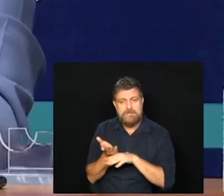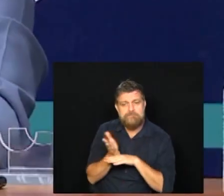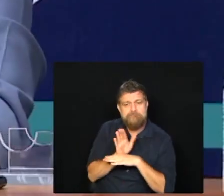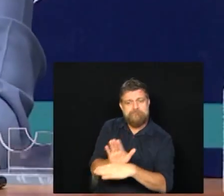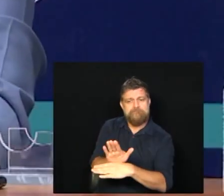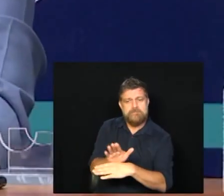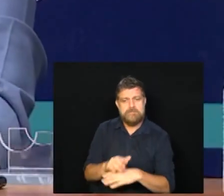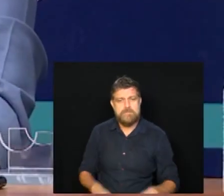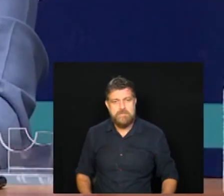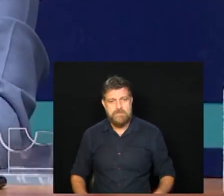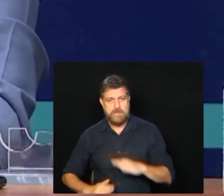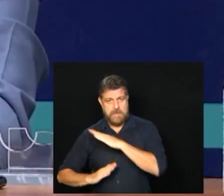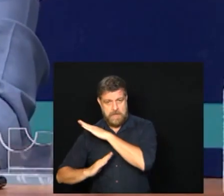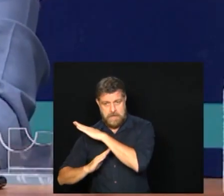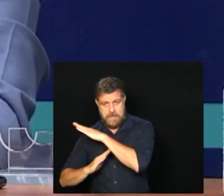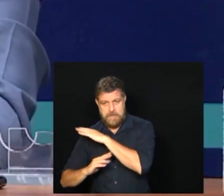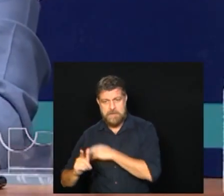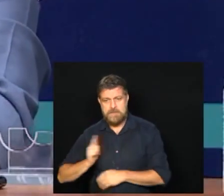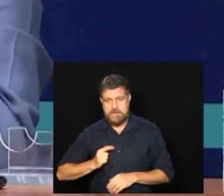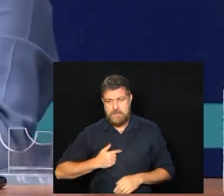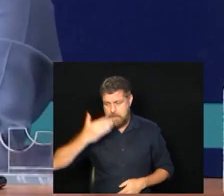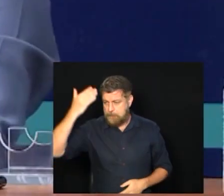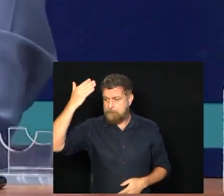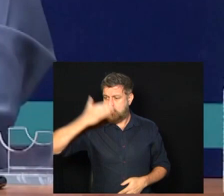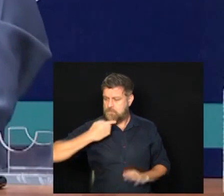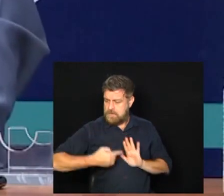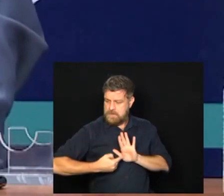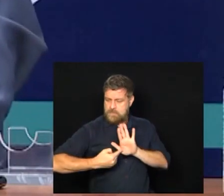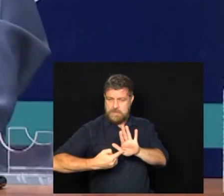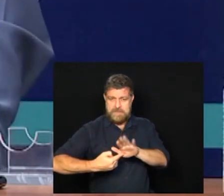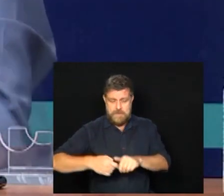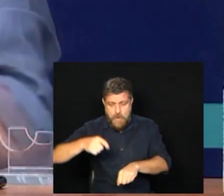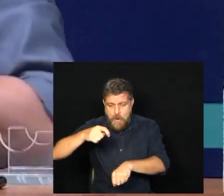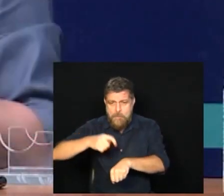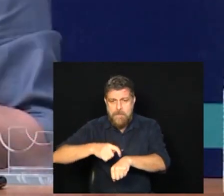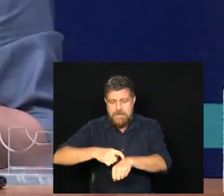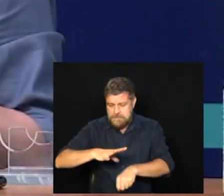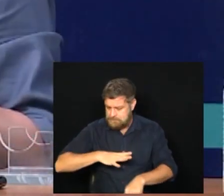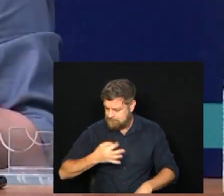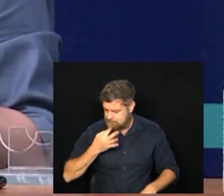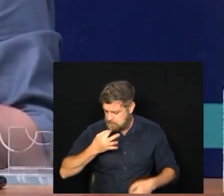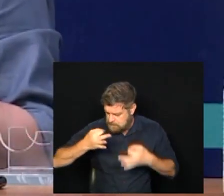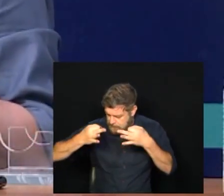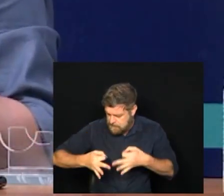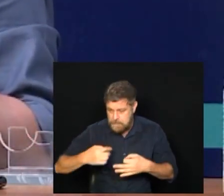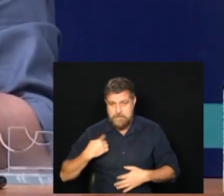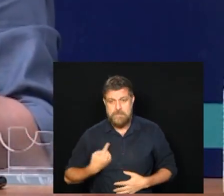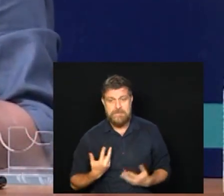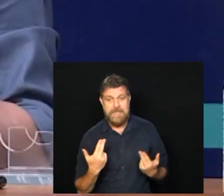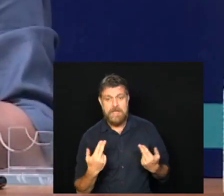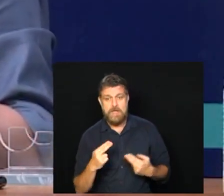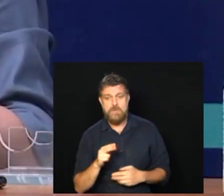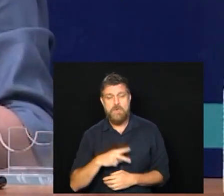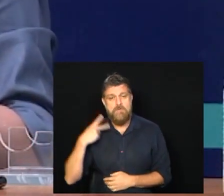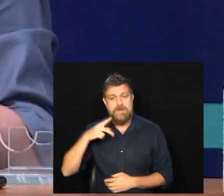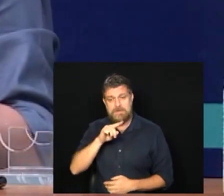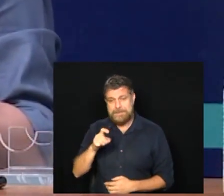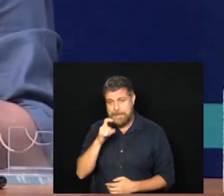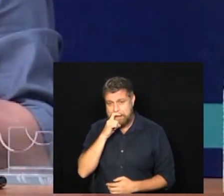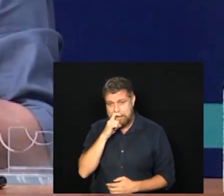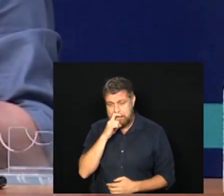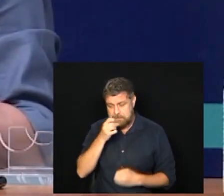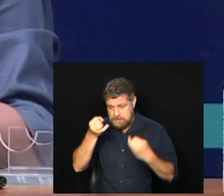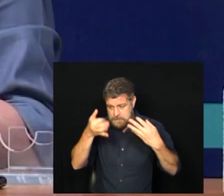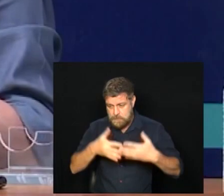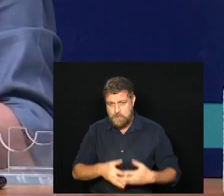cidade. A Câmara Municipal tem demonstrado com esse momento da cidade. É o que o vereador Zé Carlos falou, muitos dos projetos que